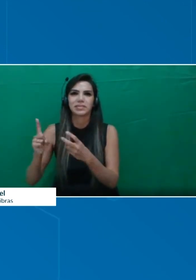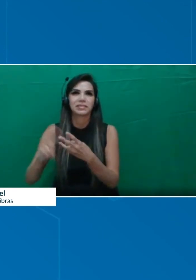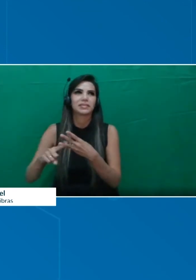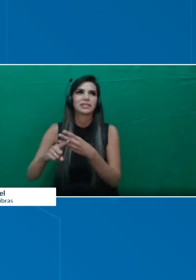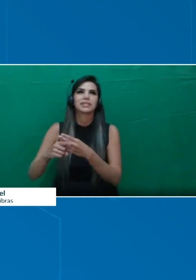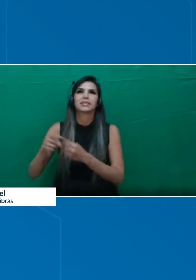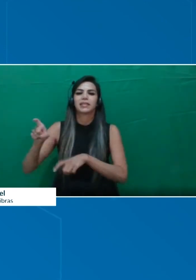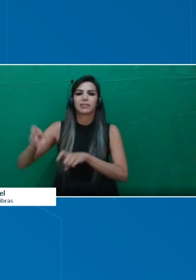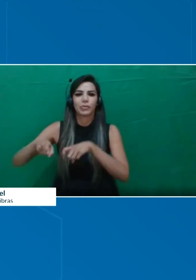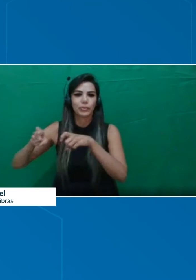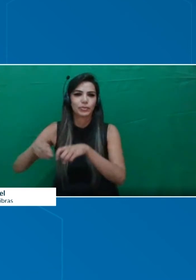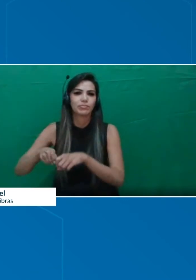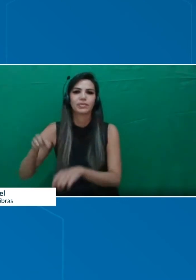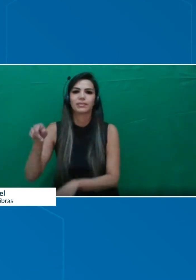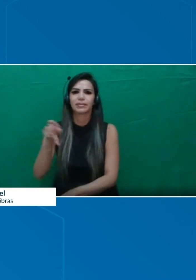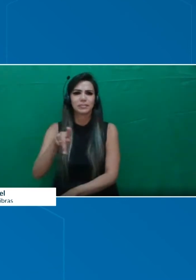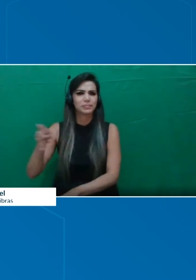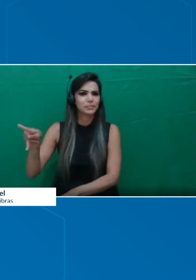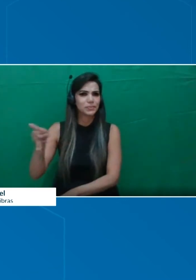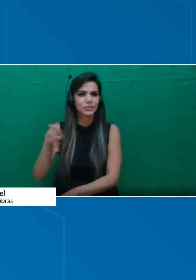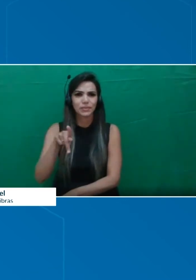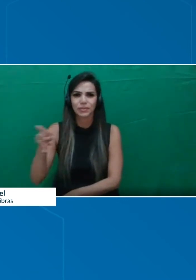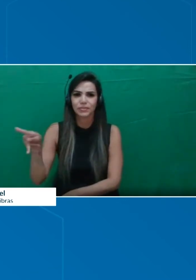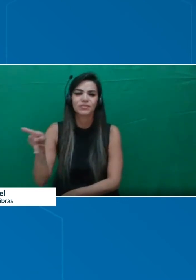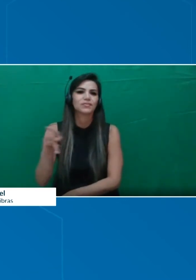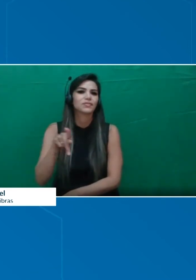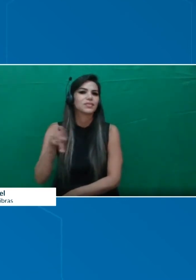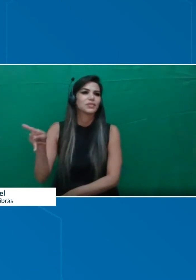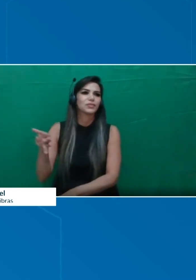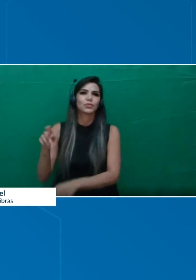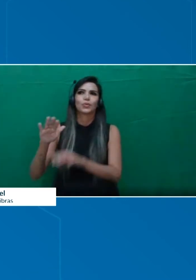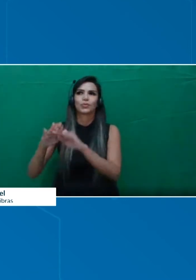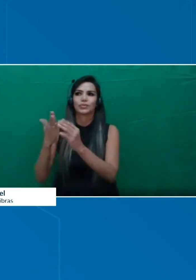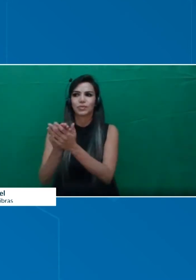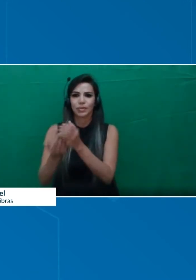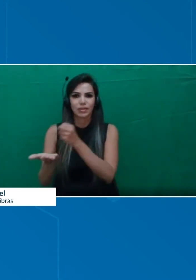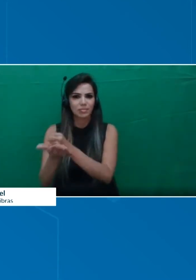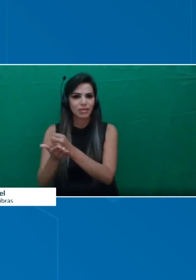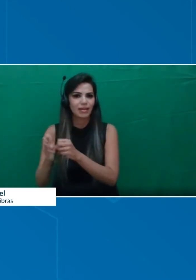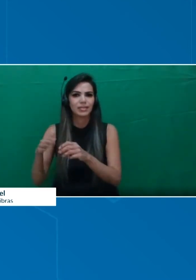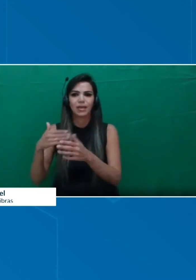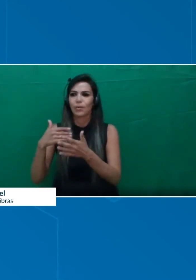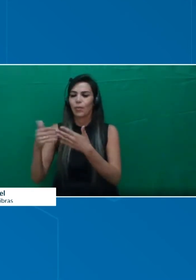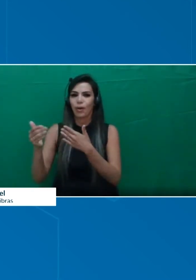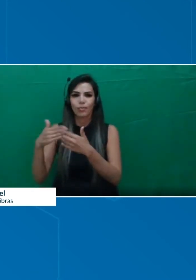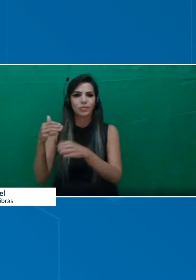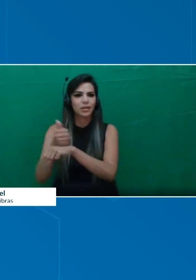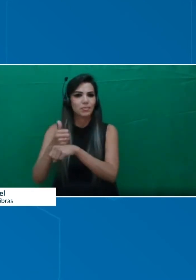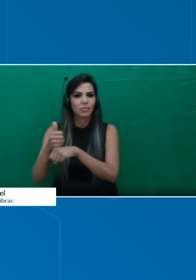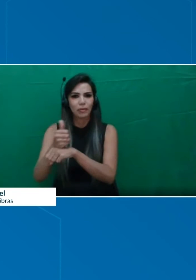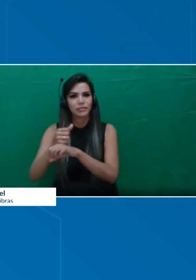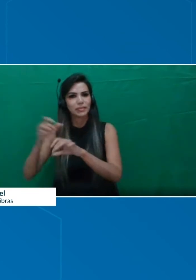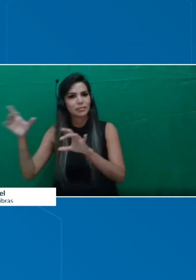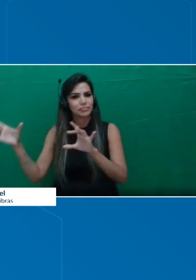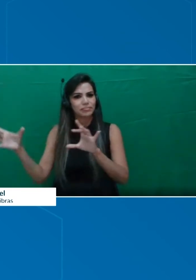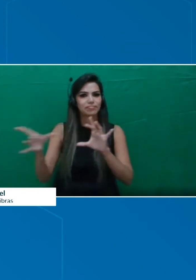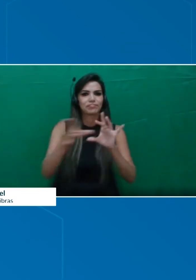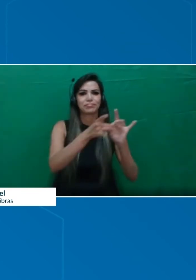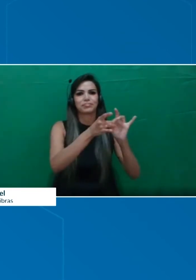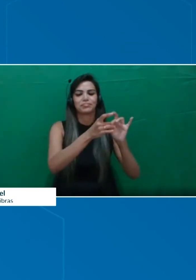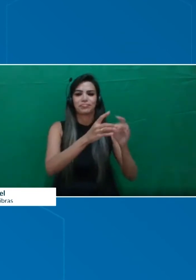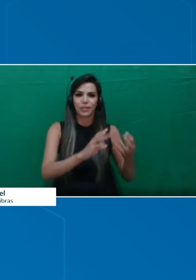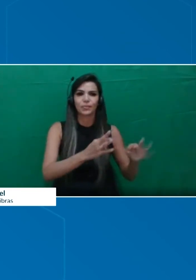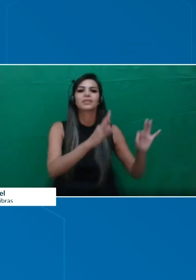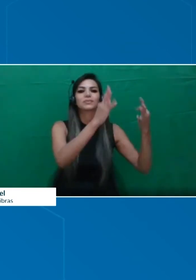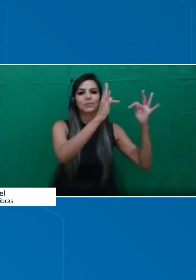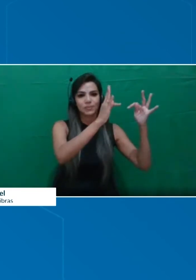vai viver, o professor da rede básica não vai viver, ninguém mais vai viver sem muita tecnologia. Então,